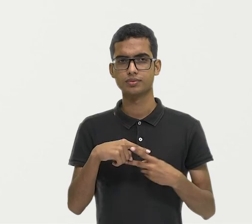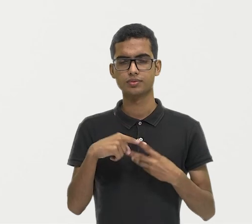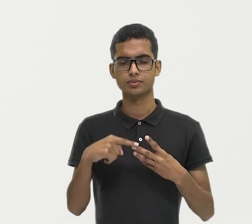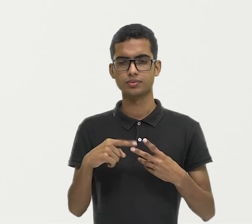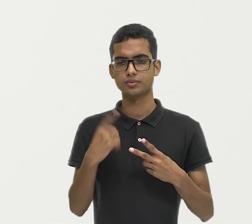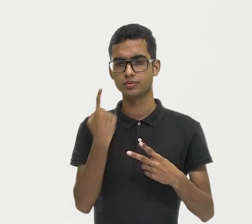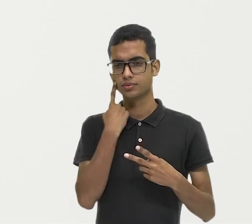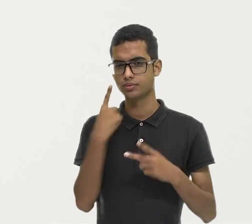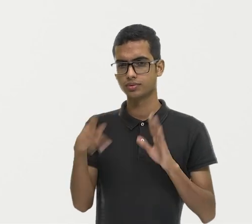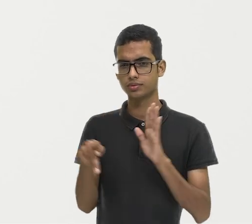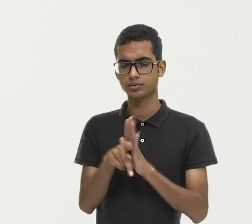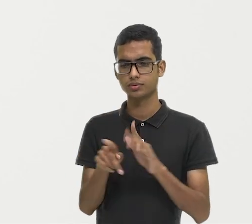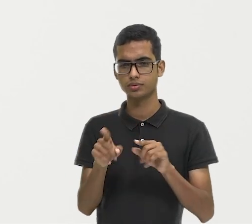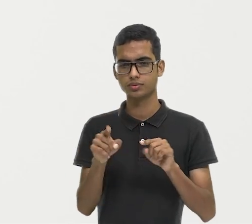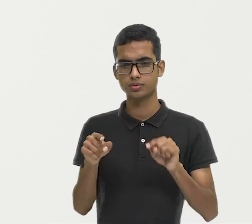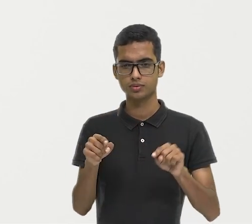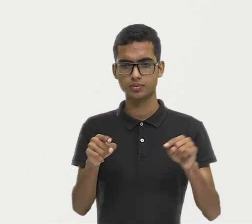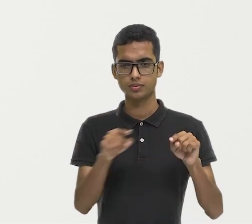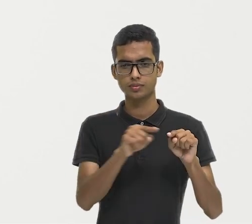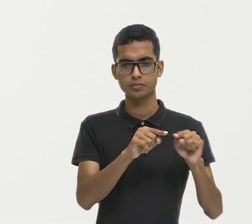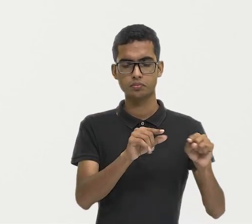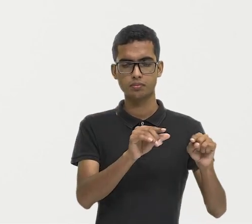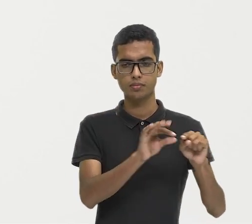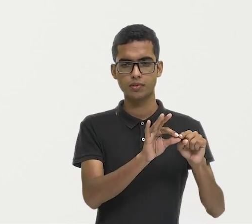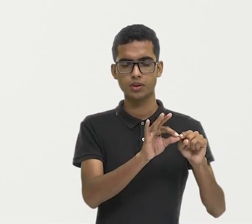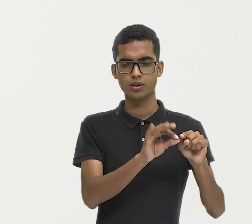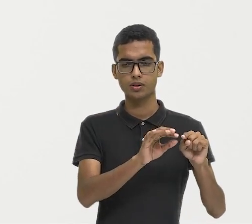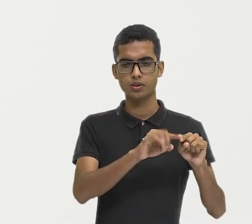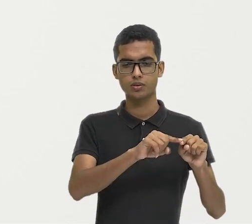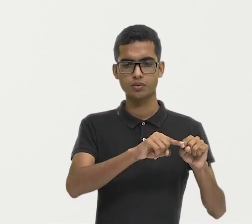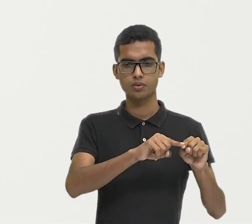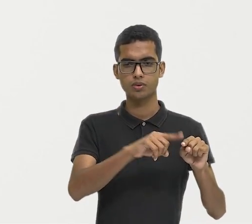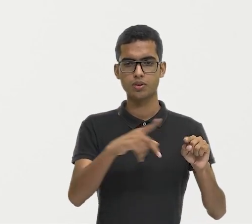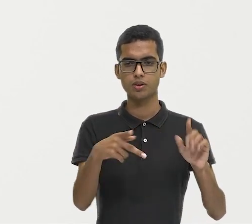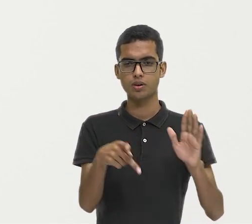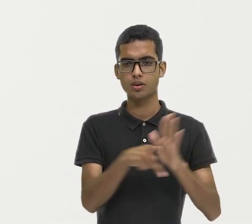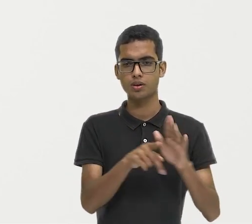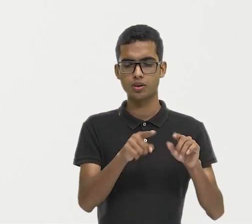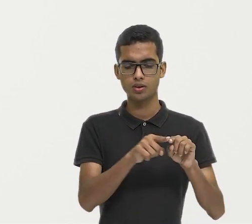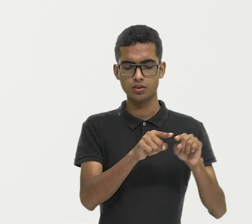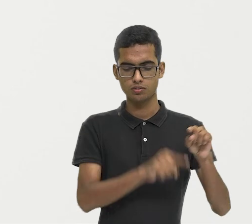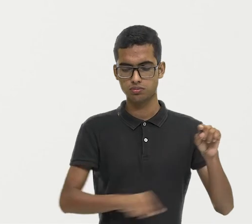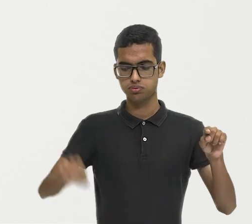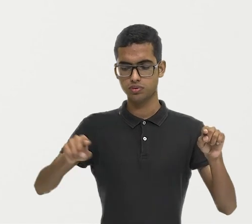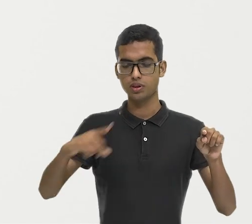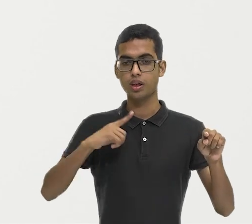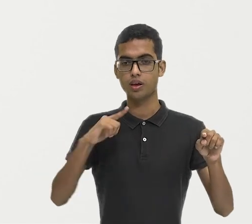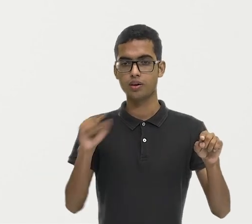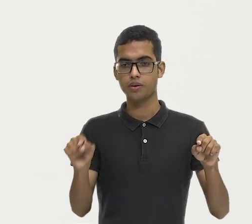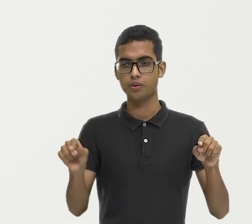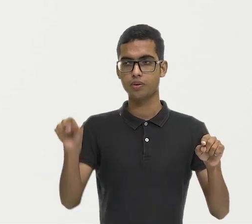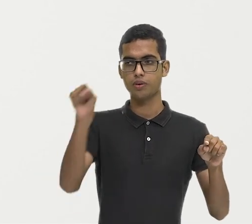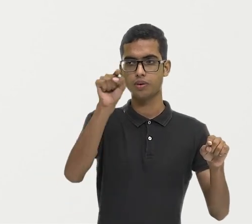quarta parte do ângulo de 360. Ou, na verdade, então, é a quarta